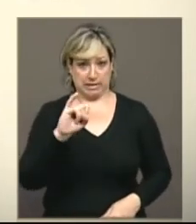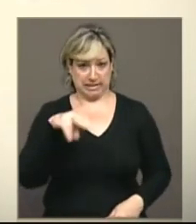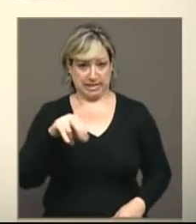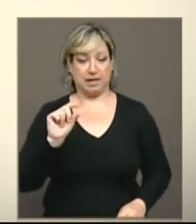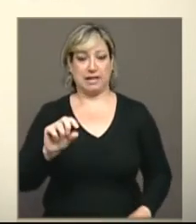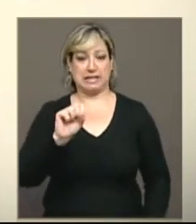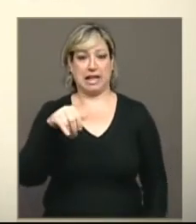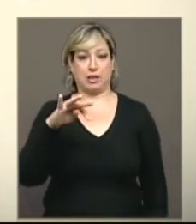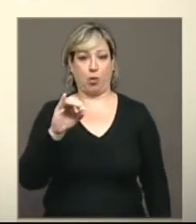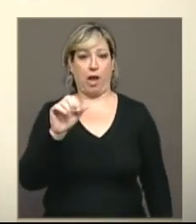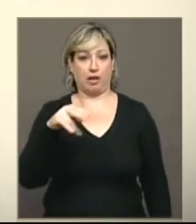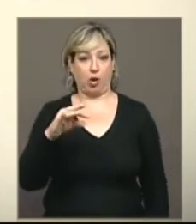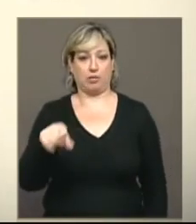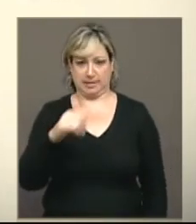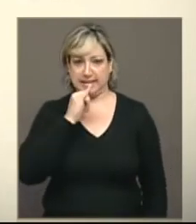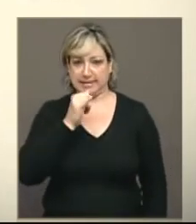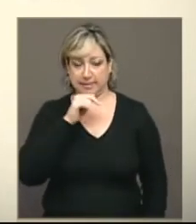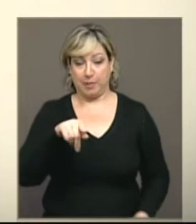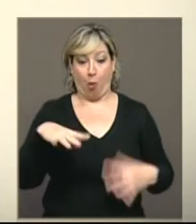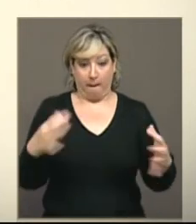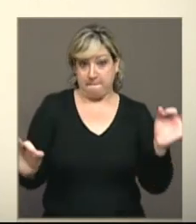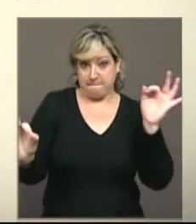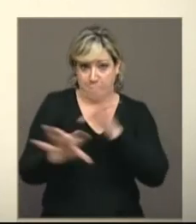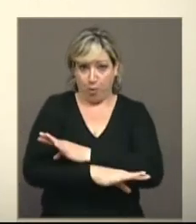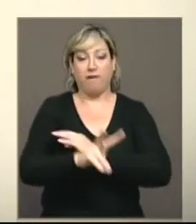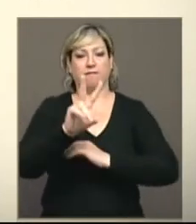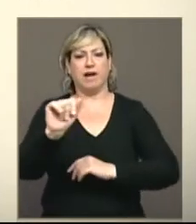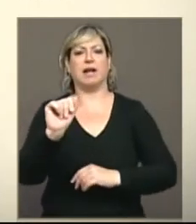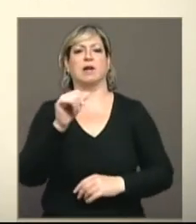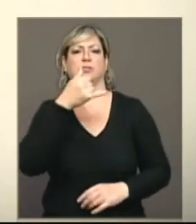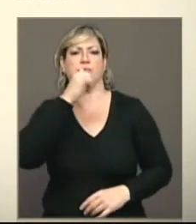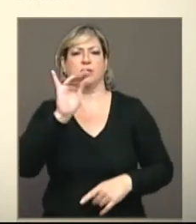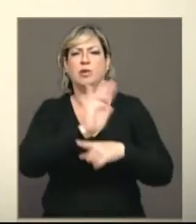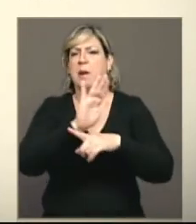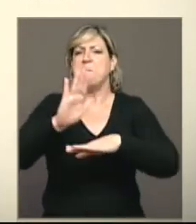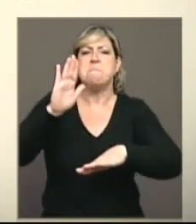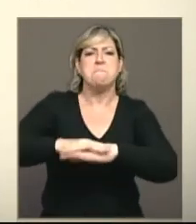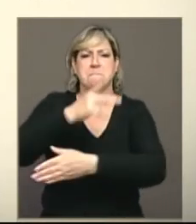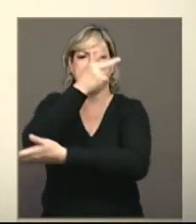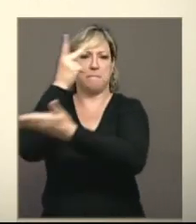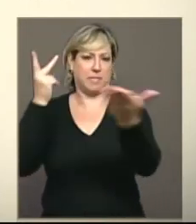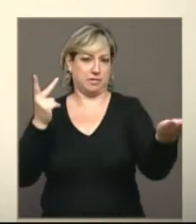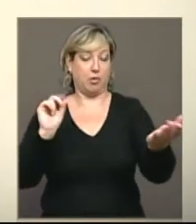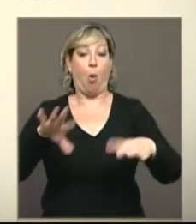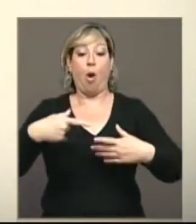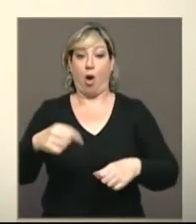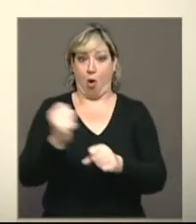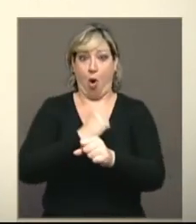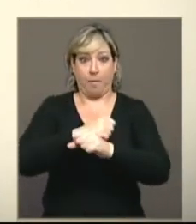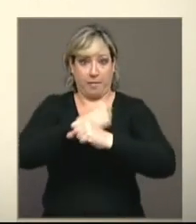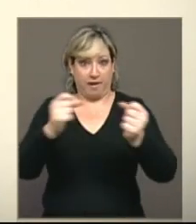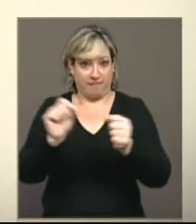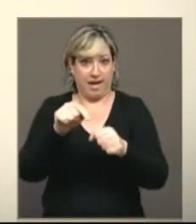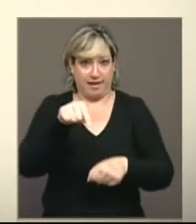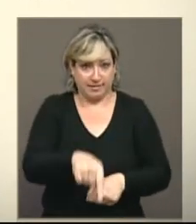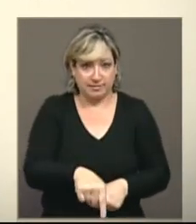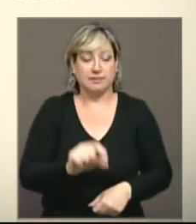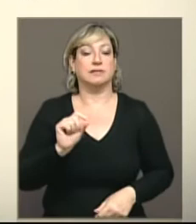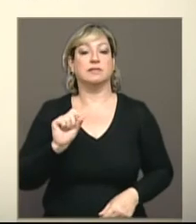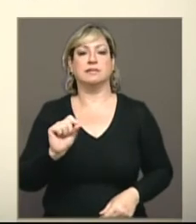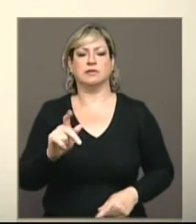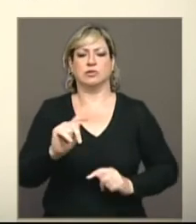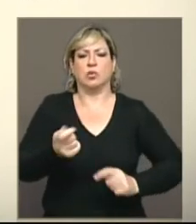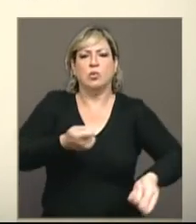Por exemplo quando ficar pronta vai produzir energia para milhões de pessoas quando uma obra desse tamanho é feita a